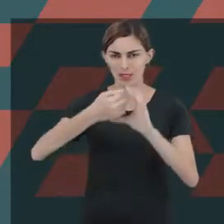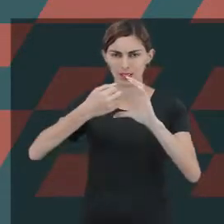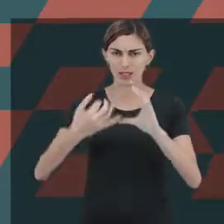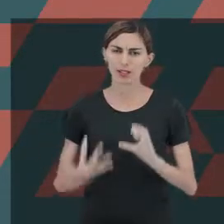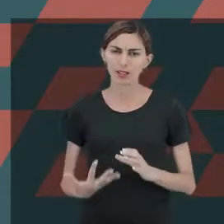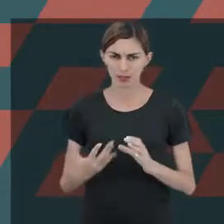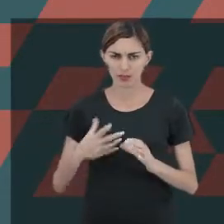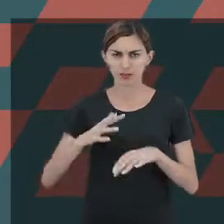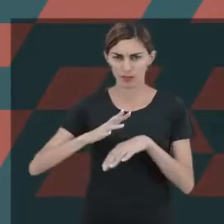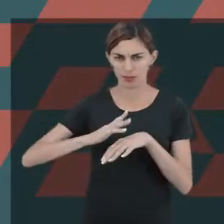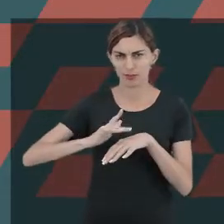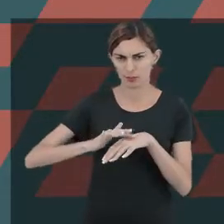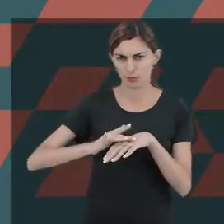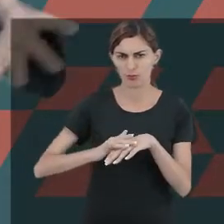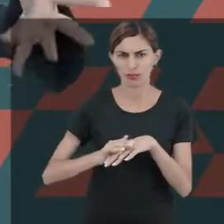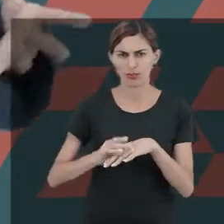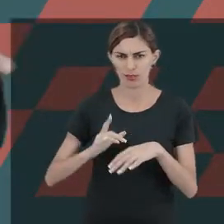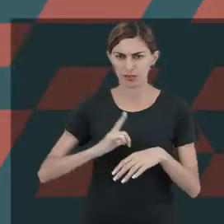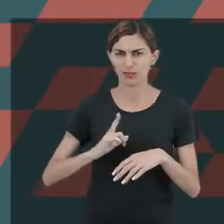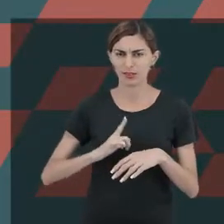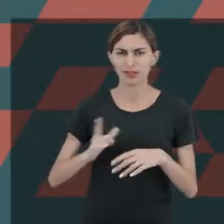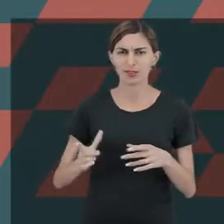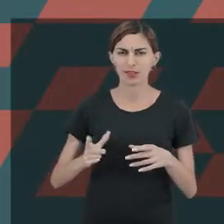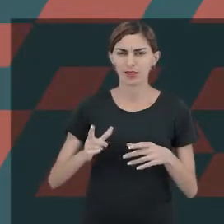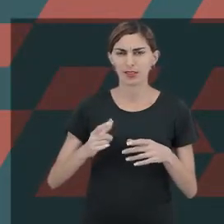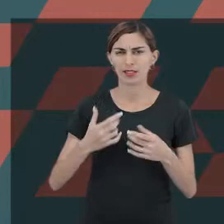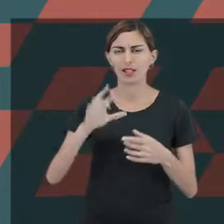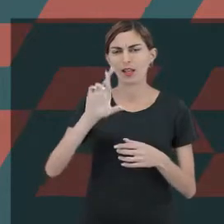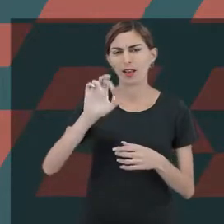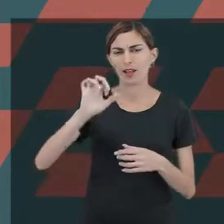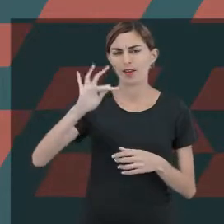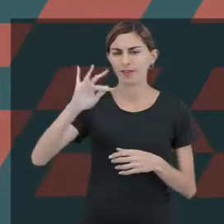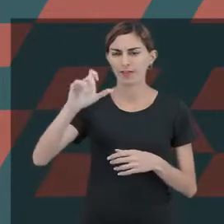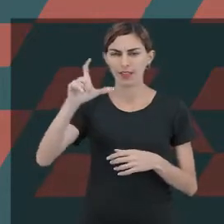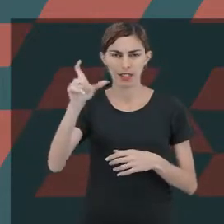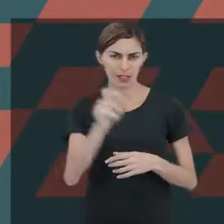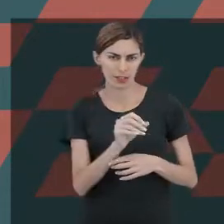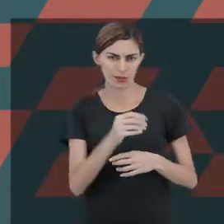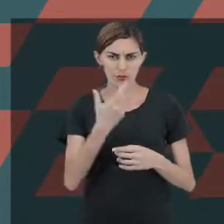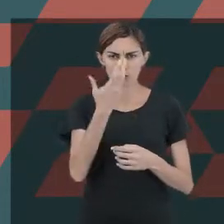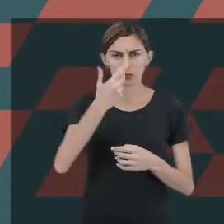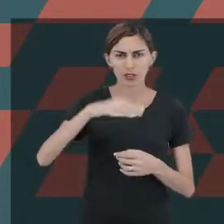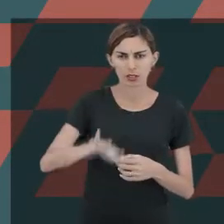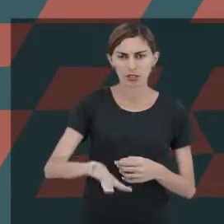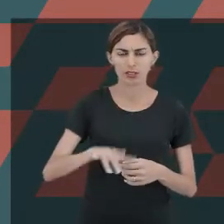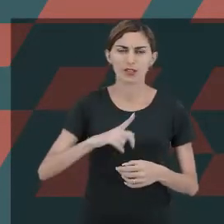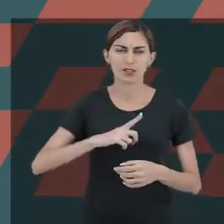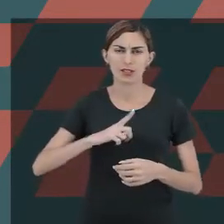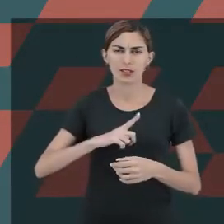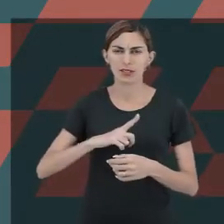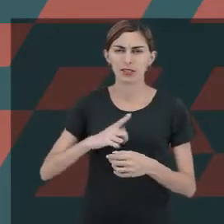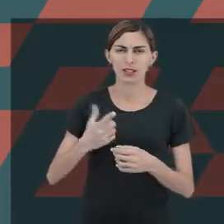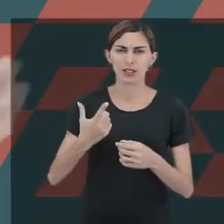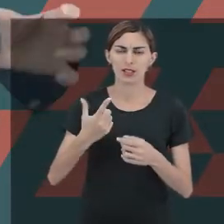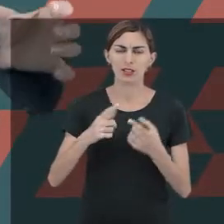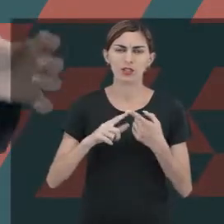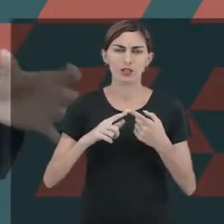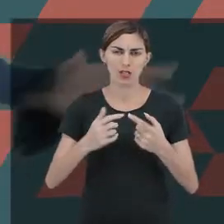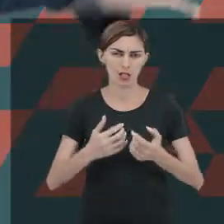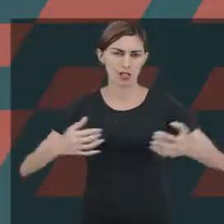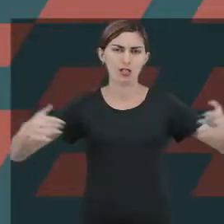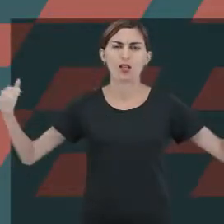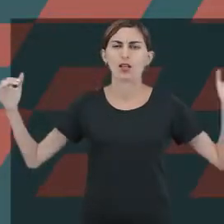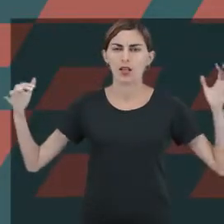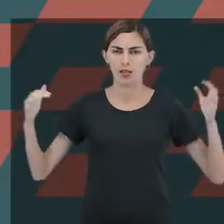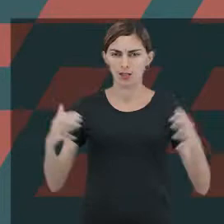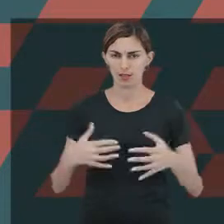que têm essa lesão cerebral mais grave é esses reflexos mais exacerbados. Então uma criança que tem um moro, por exemplo, que é esse reflexo aqui, quando a gente faz um